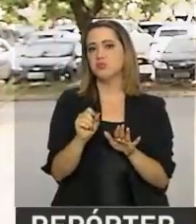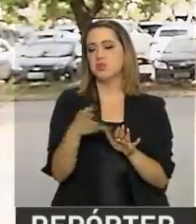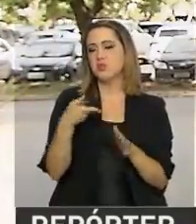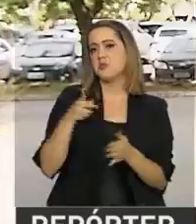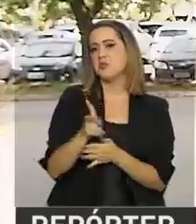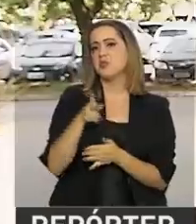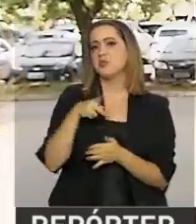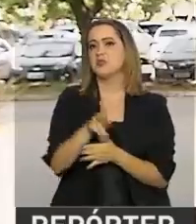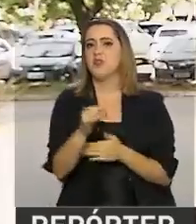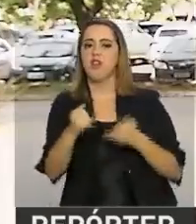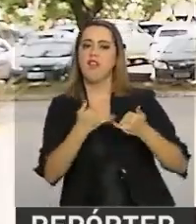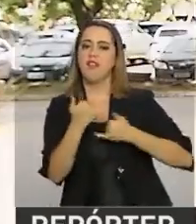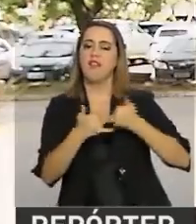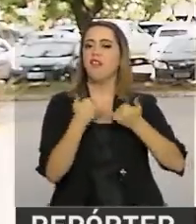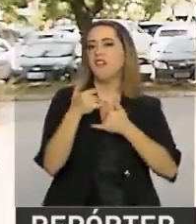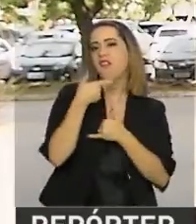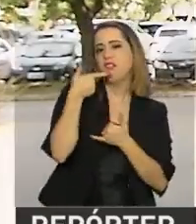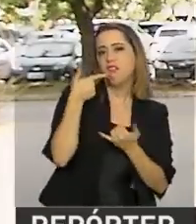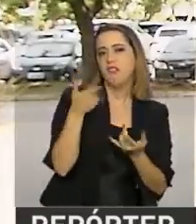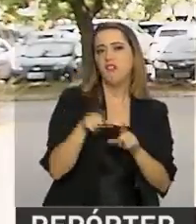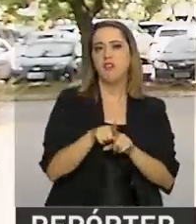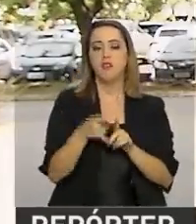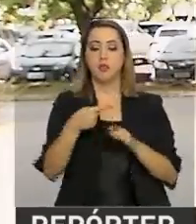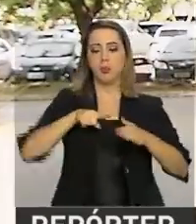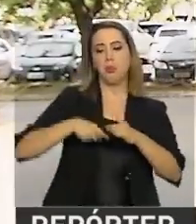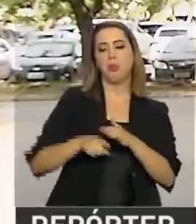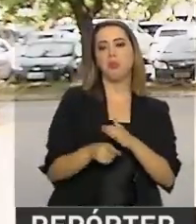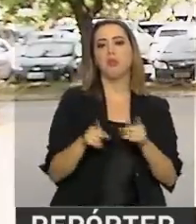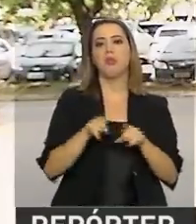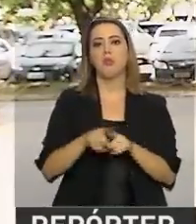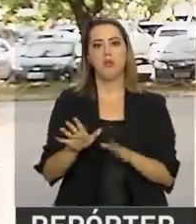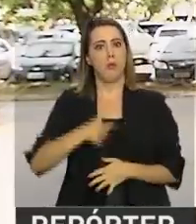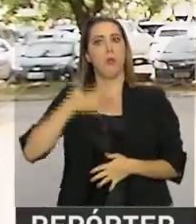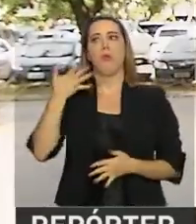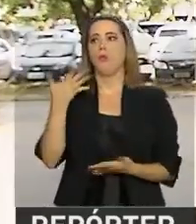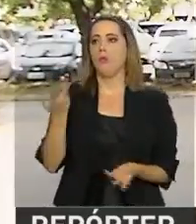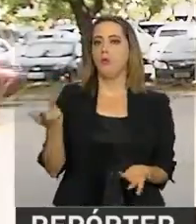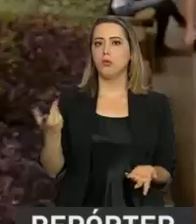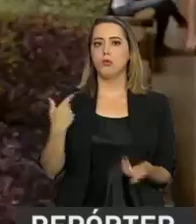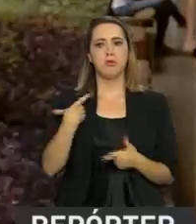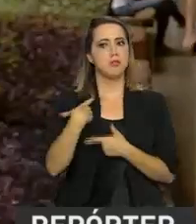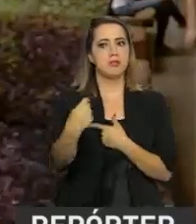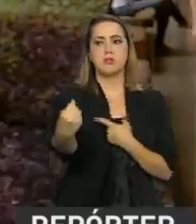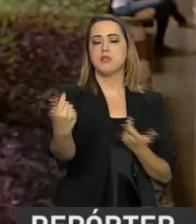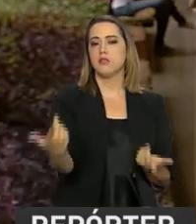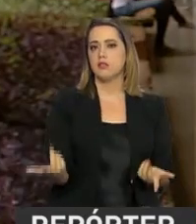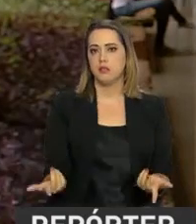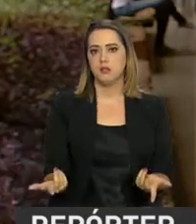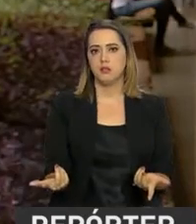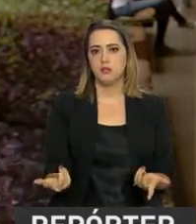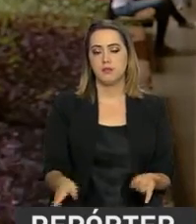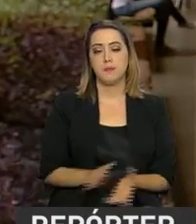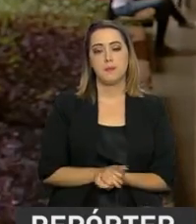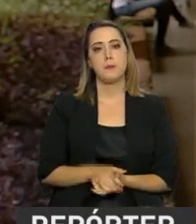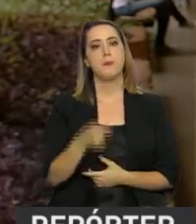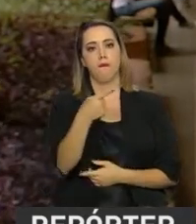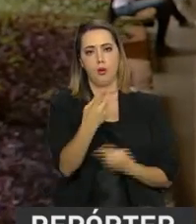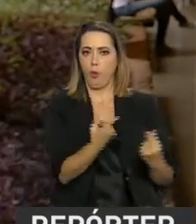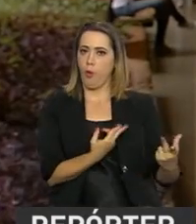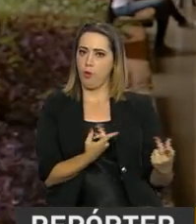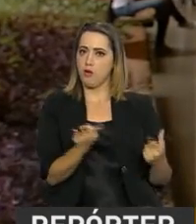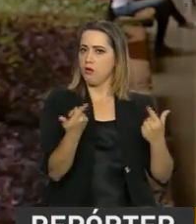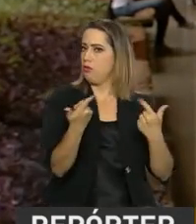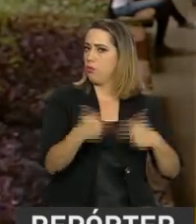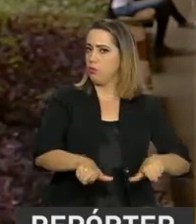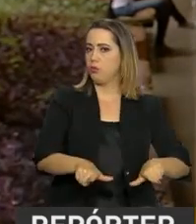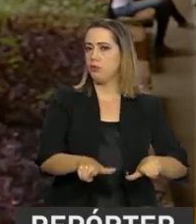inconsistente pelos outros alunos. Eles não aprofundaram na discussão. Eu fiquei chocado e saí no meio da aula. Para que casos como o do Vitor não se